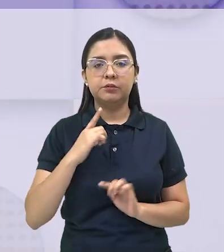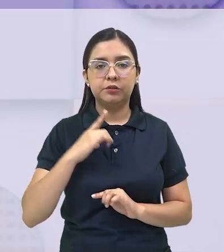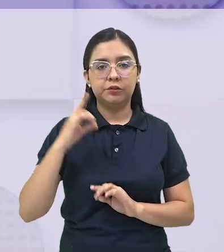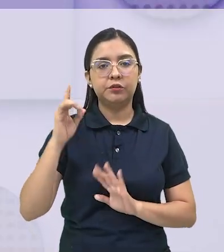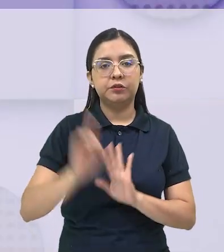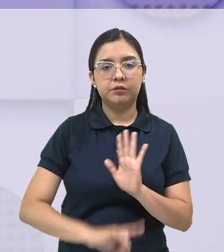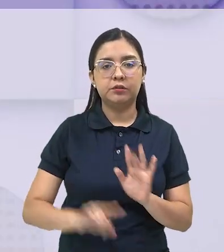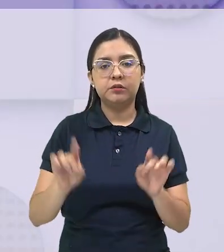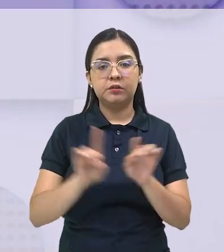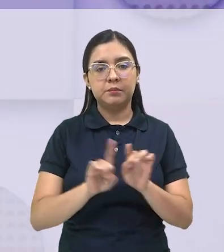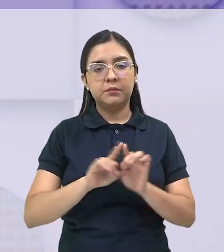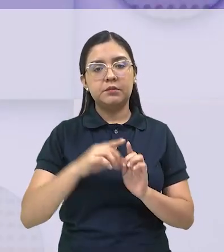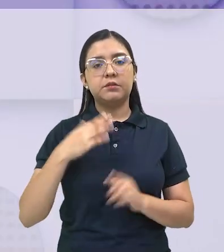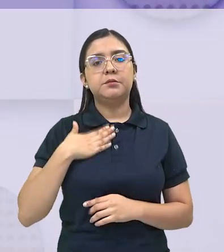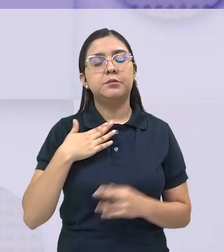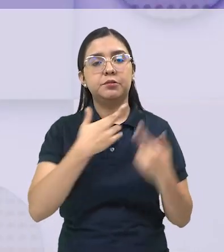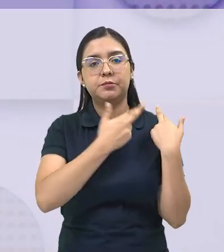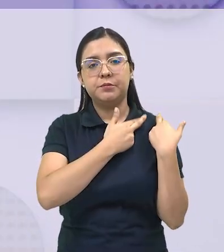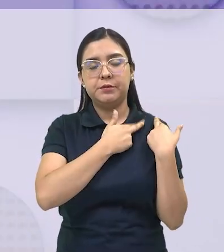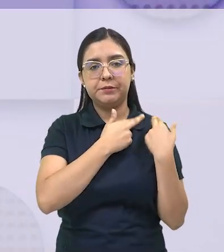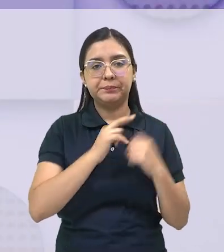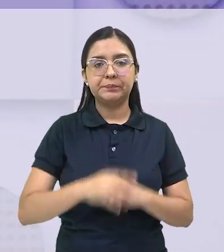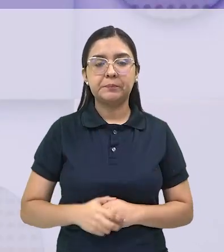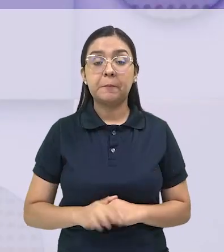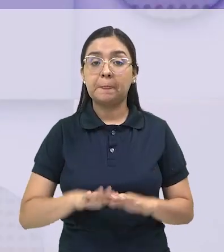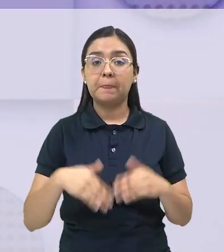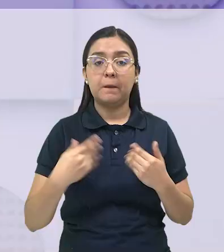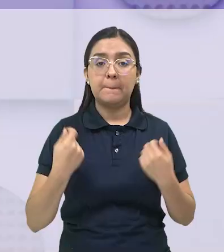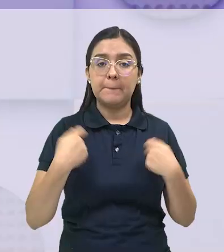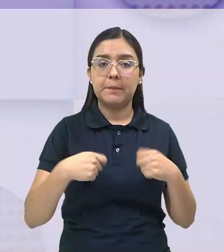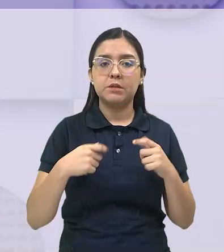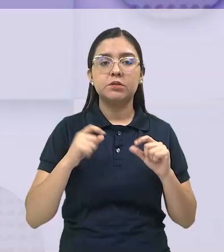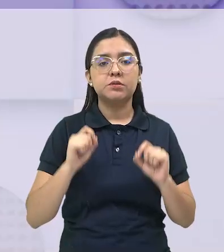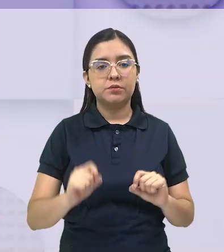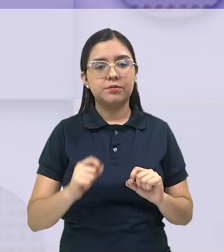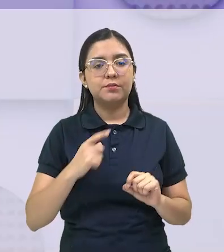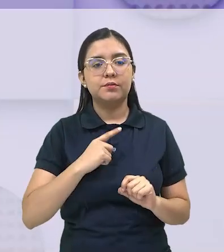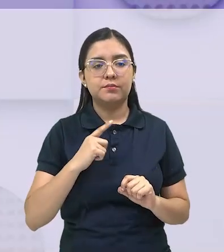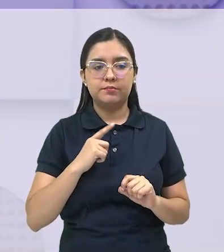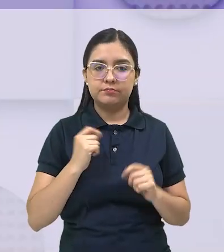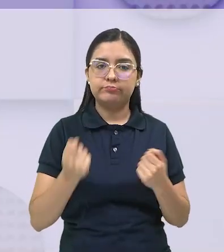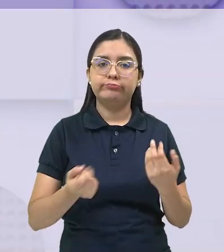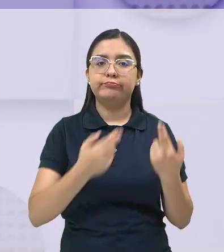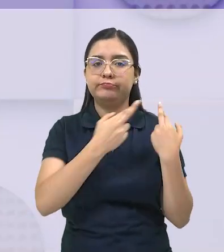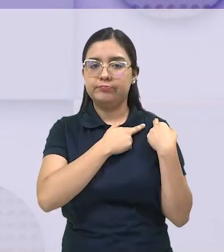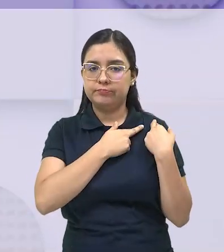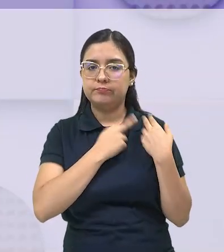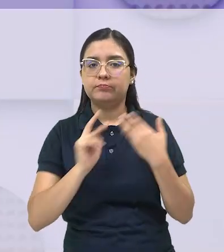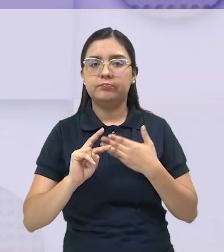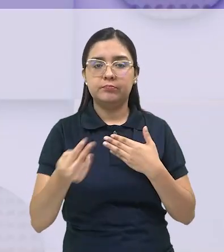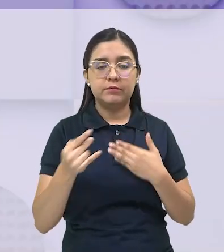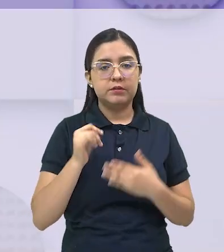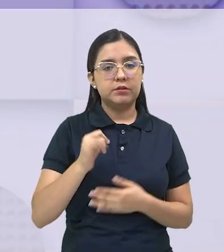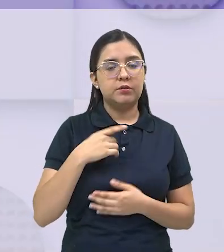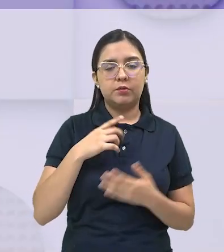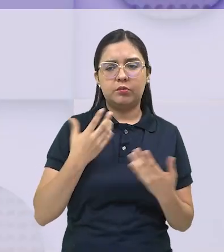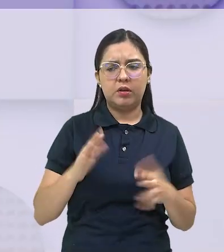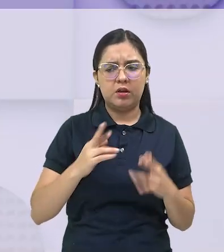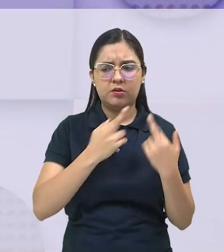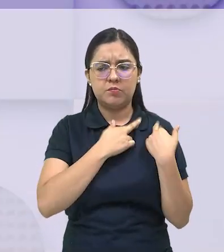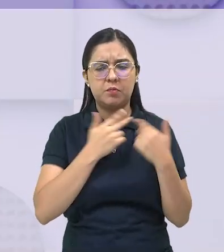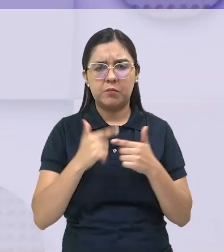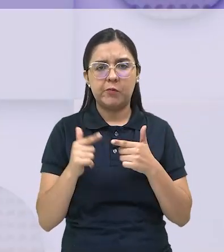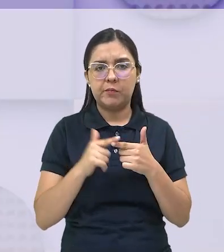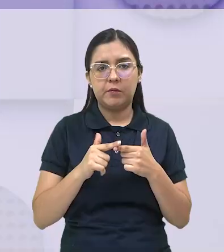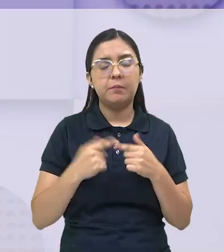direitos também vêm as minhas obrigações. Então, eu preciso responder por aquilo que eu falo. Se eu não quero responder, se eu não quero ter